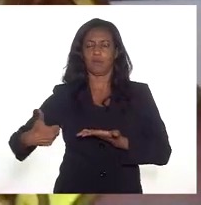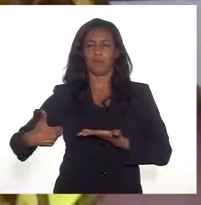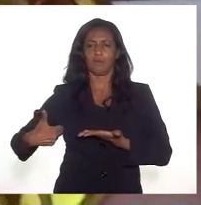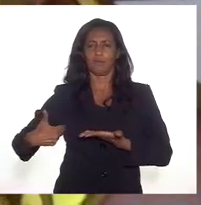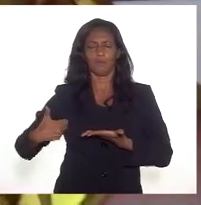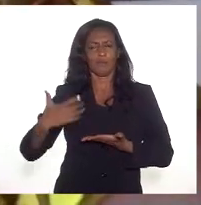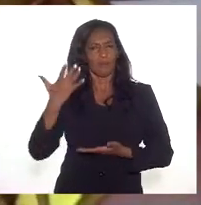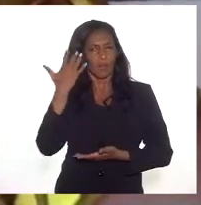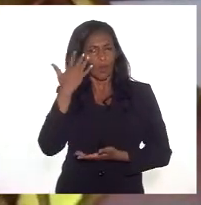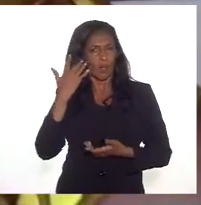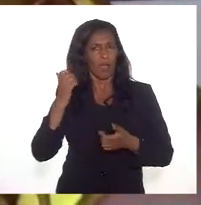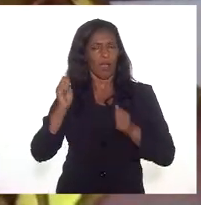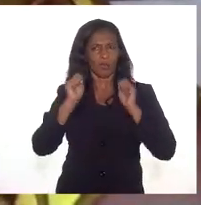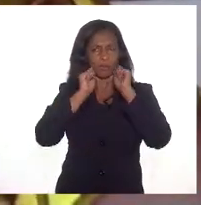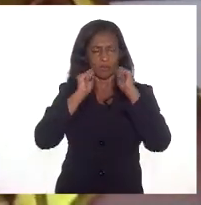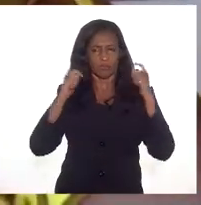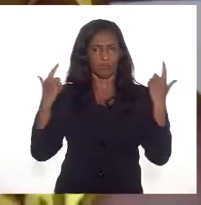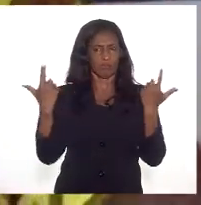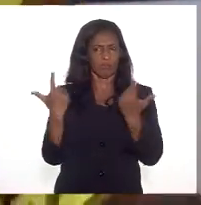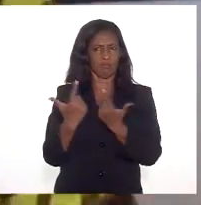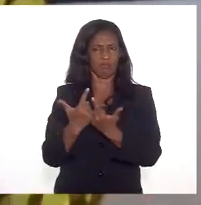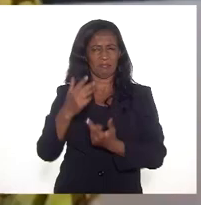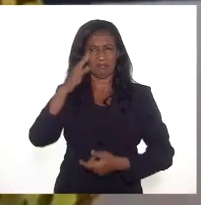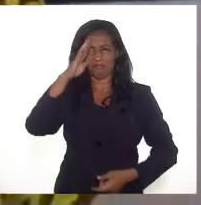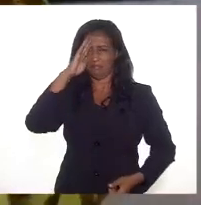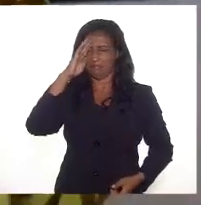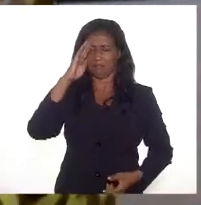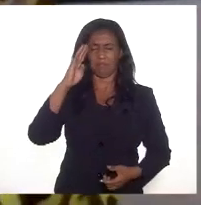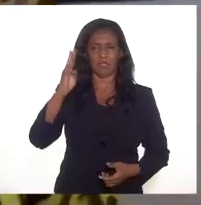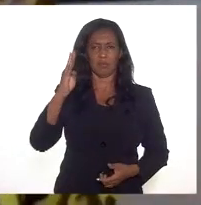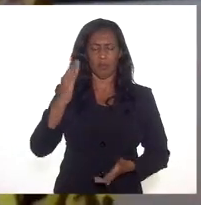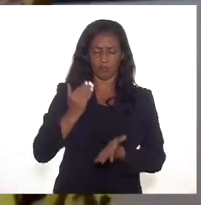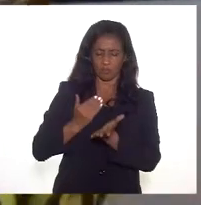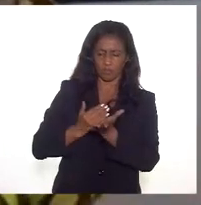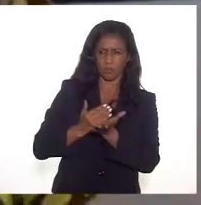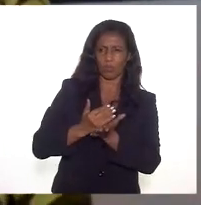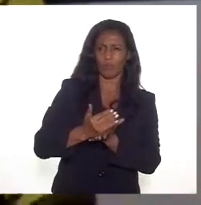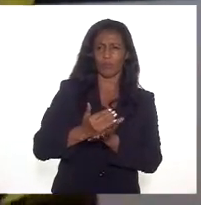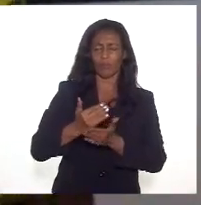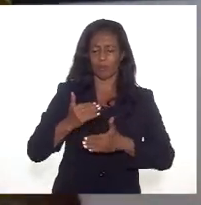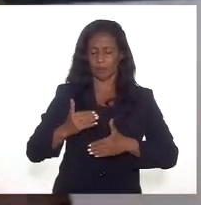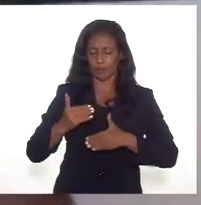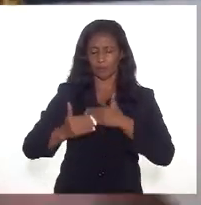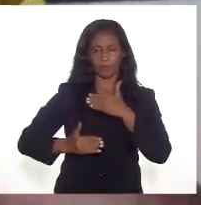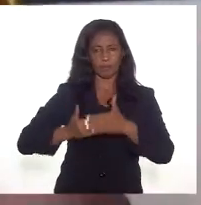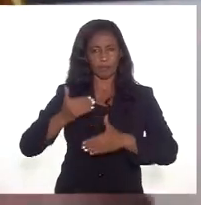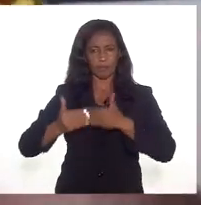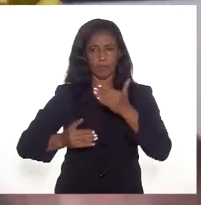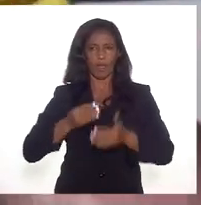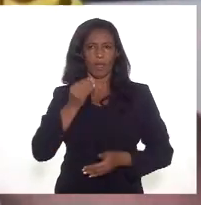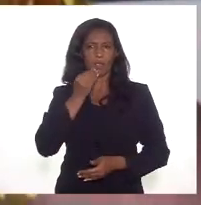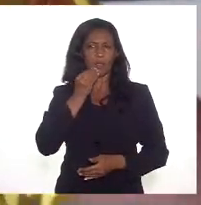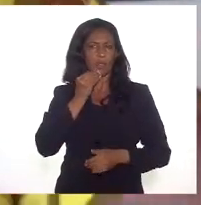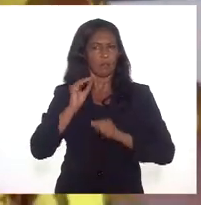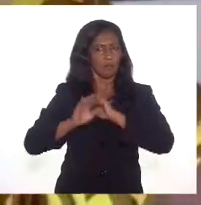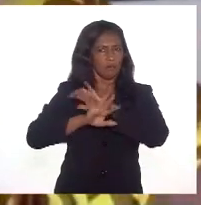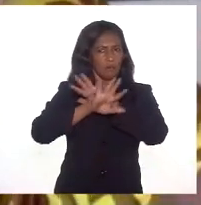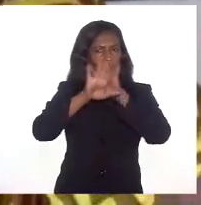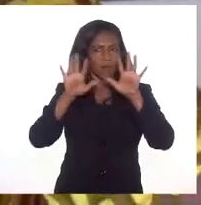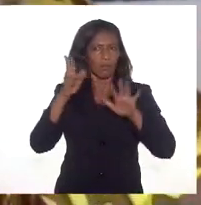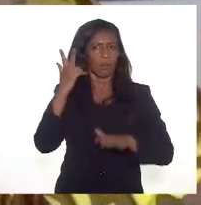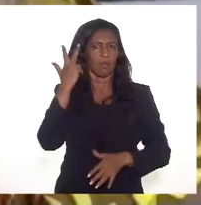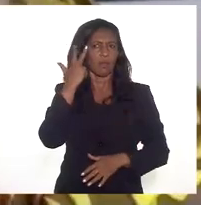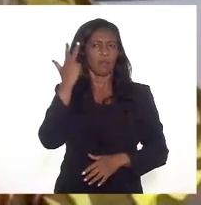papel central nesse tribunal, garantindo desde o início do processo a lisura e também a